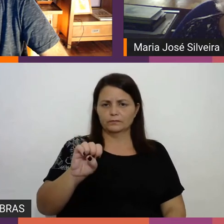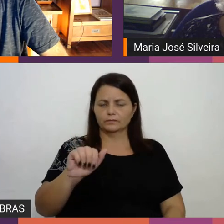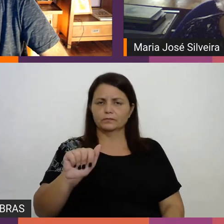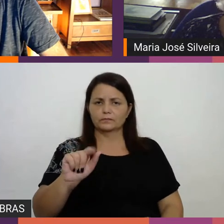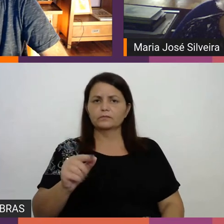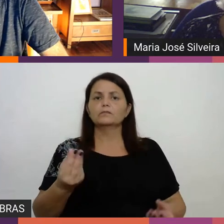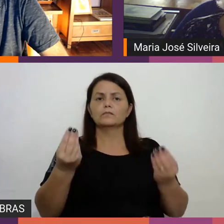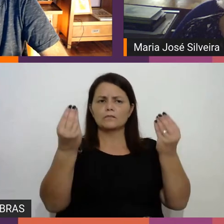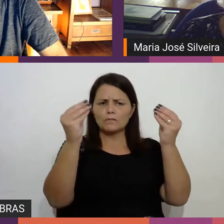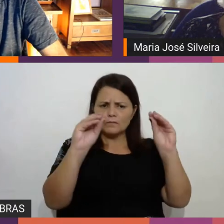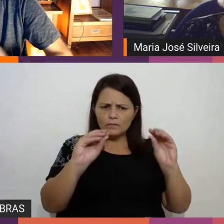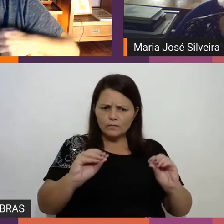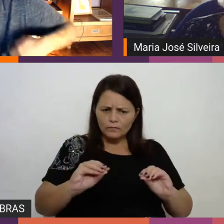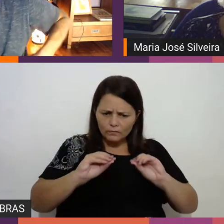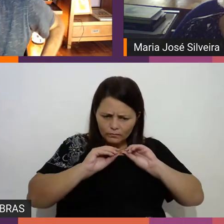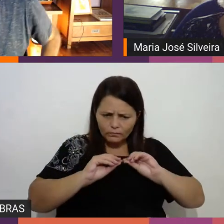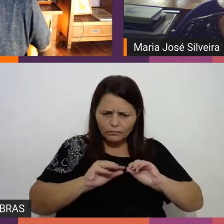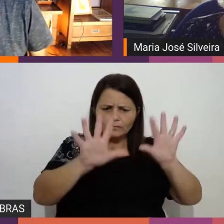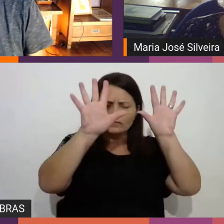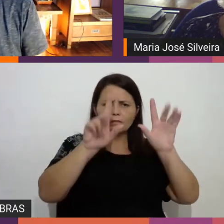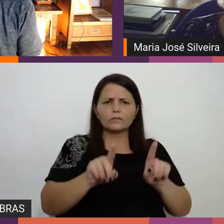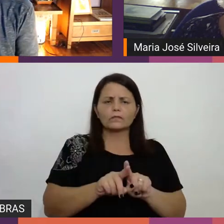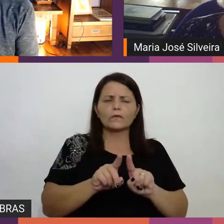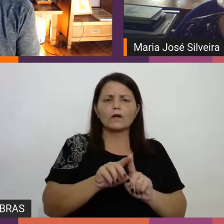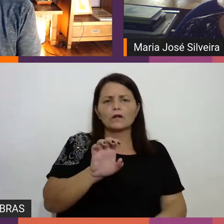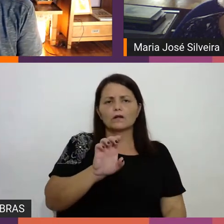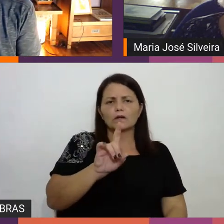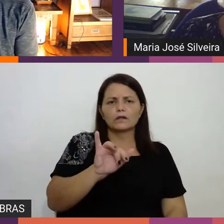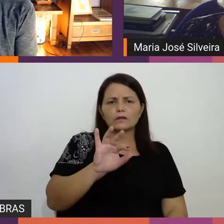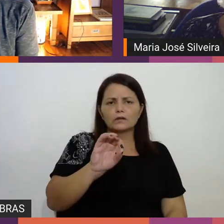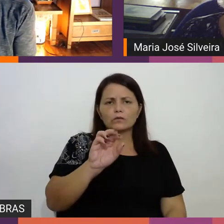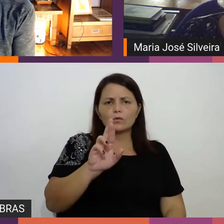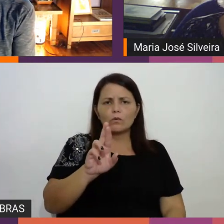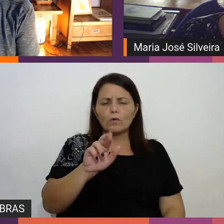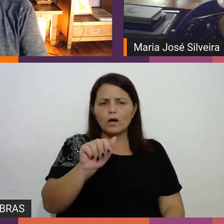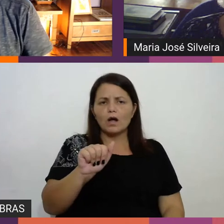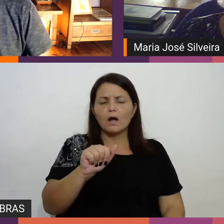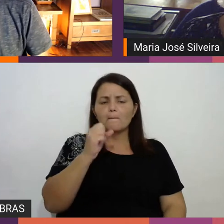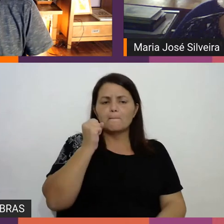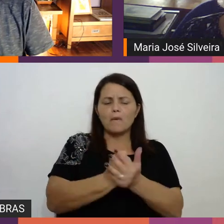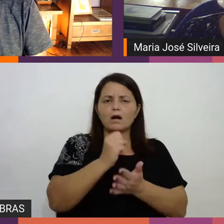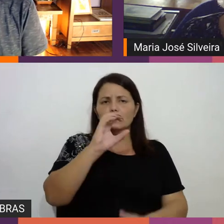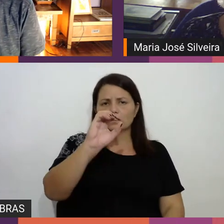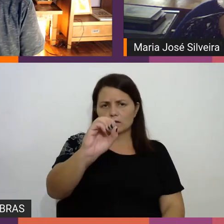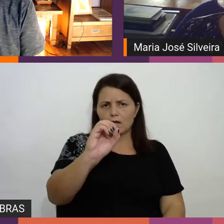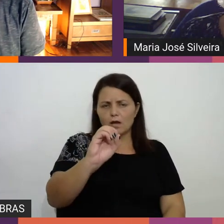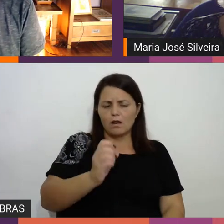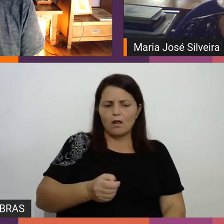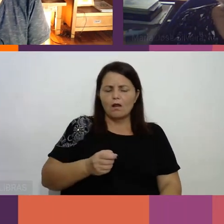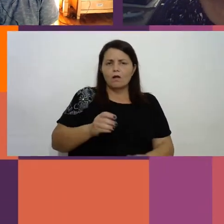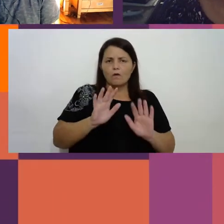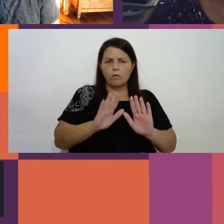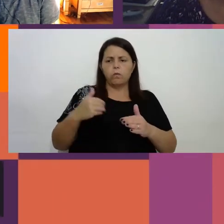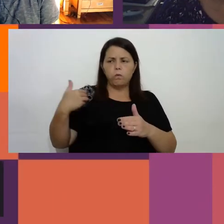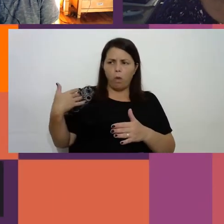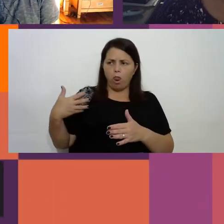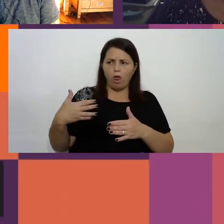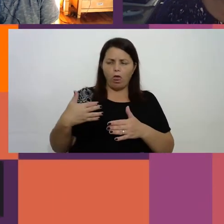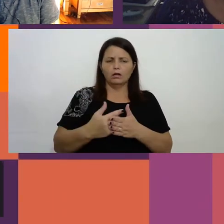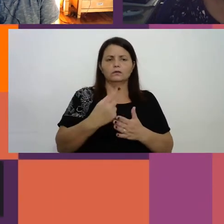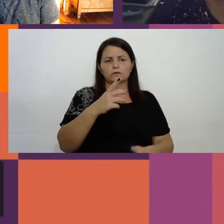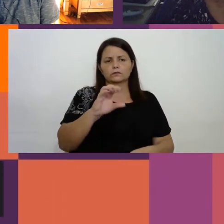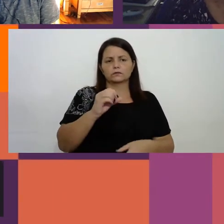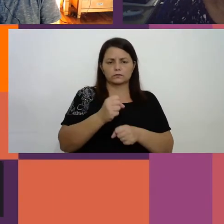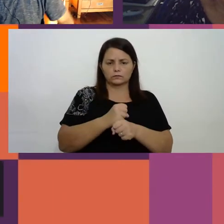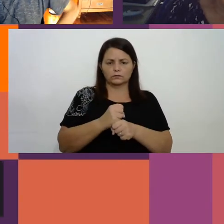uma história muito importante foi a Marco Zero ficou na Marco Zero por quase 10 anos e